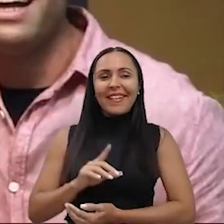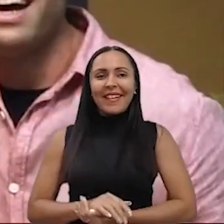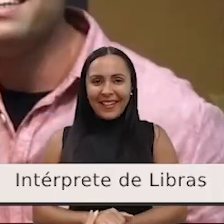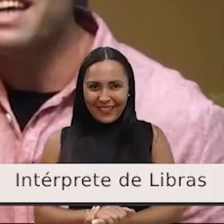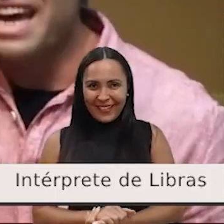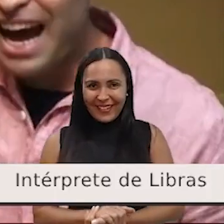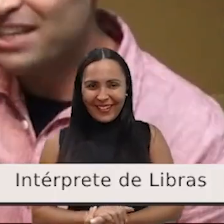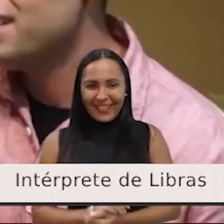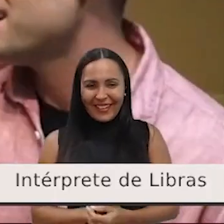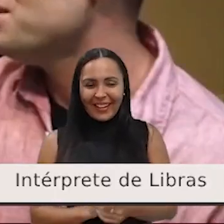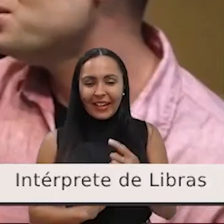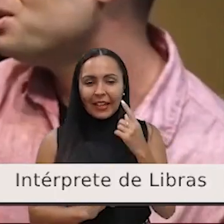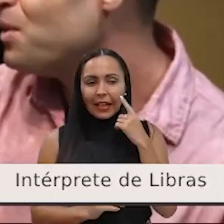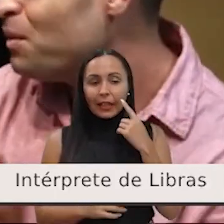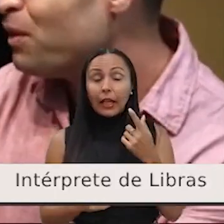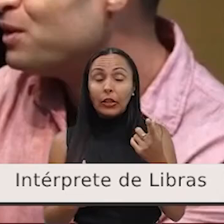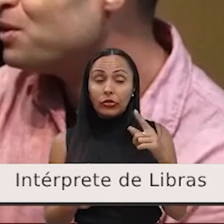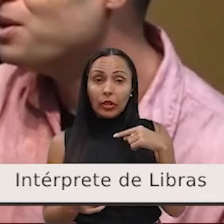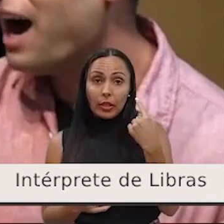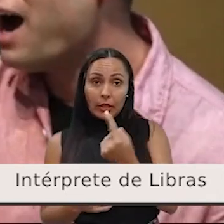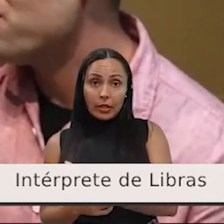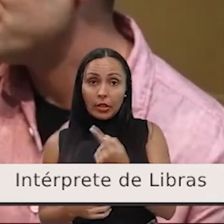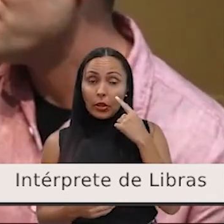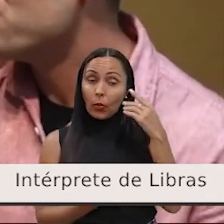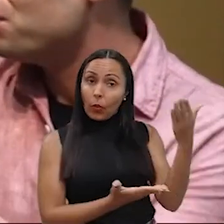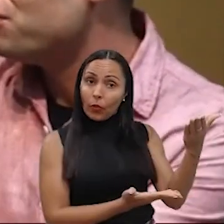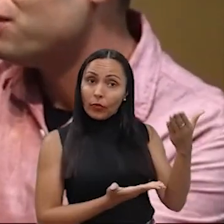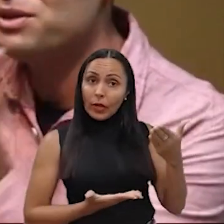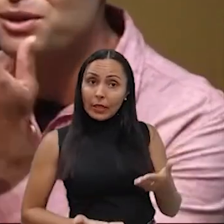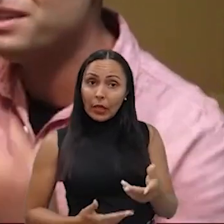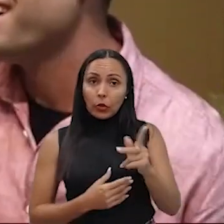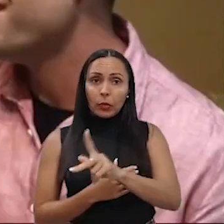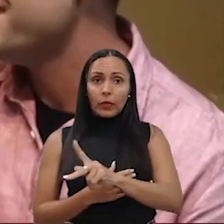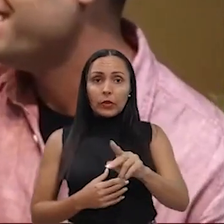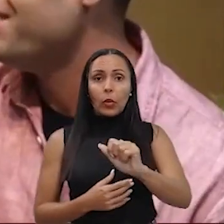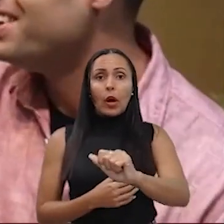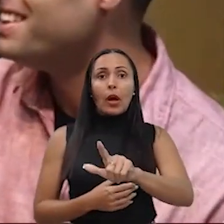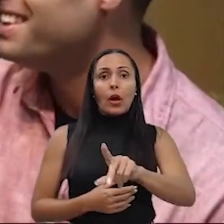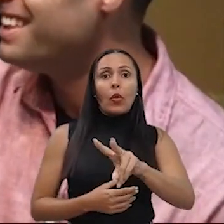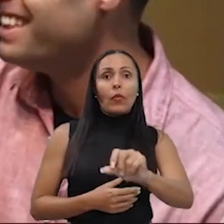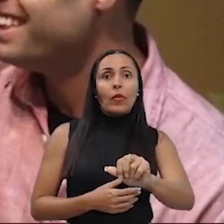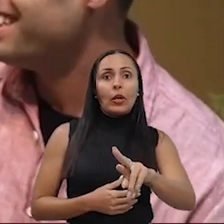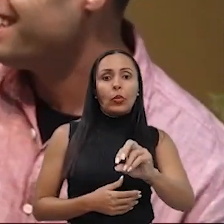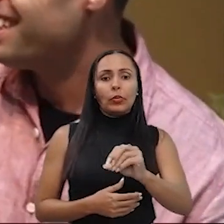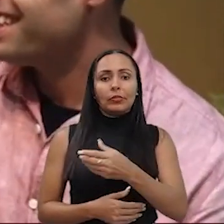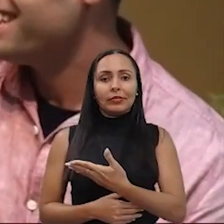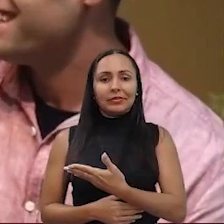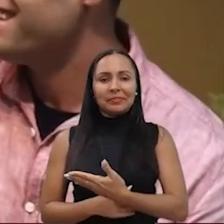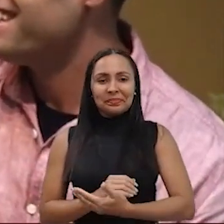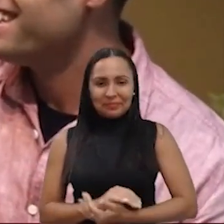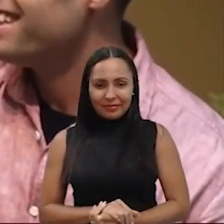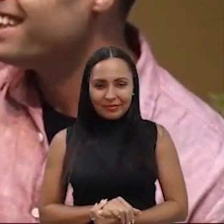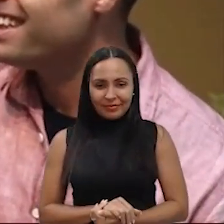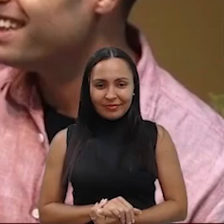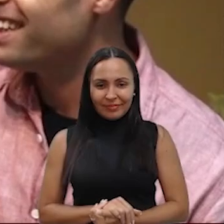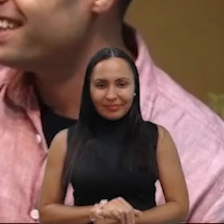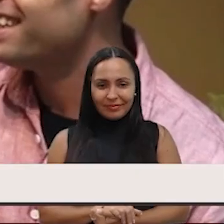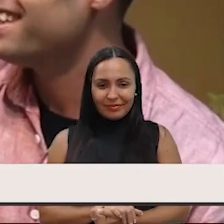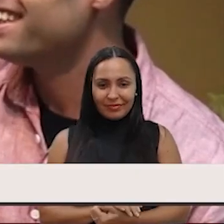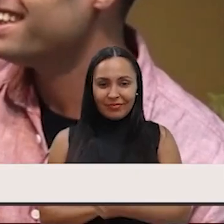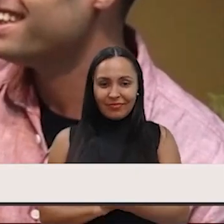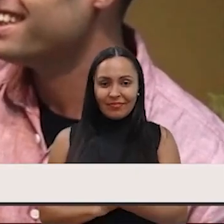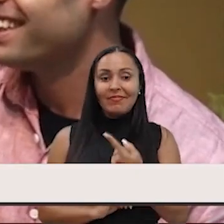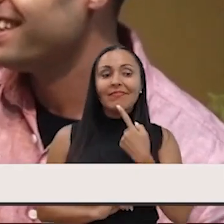língua de sinais. A gente está aqui hoje com o professor Álvaro. Álvaro, por favor, seu sinal em libras. Então, meu sinal, esse